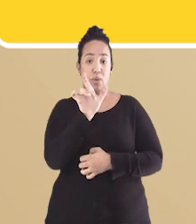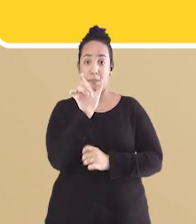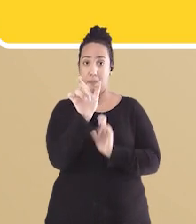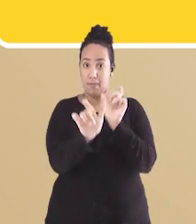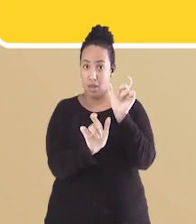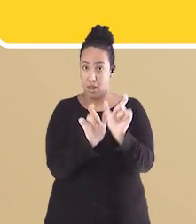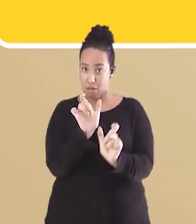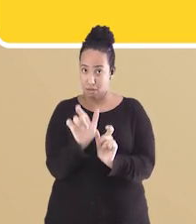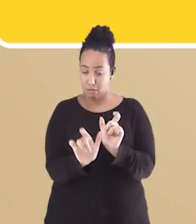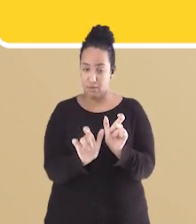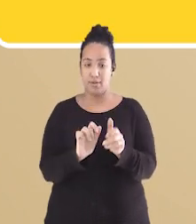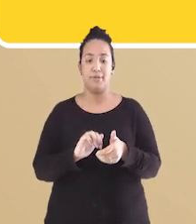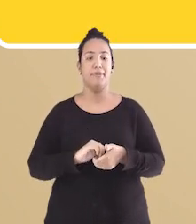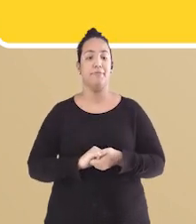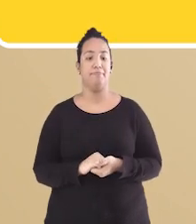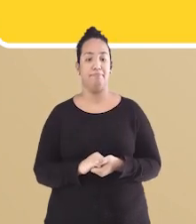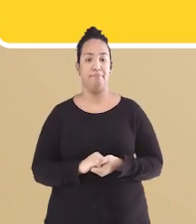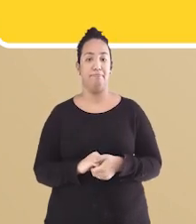apenas palavras.